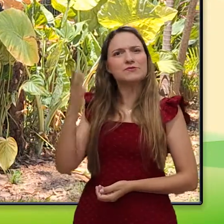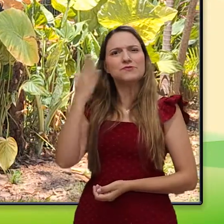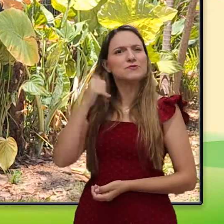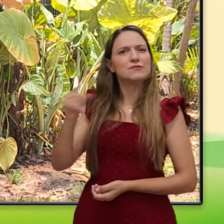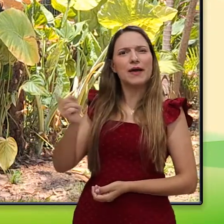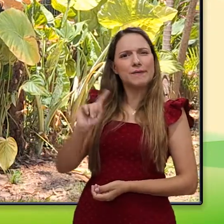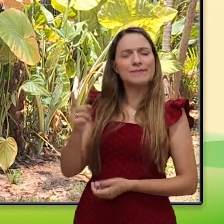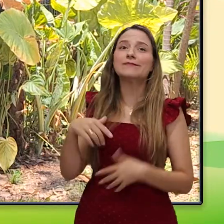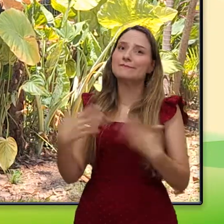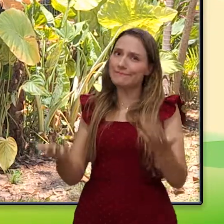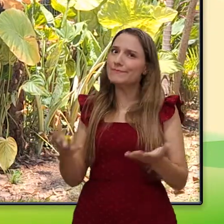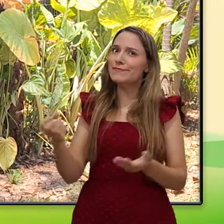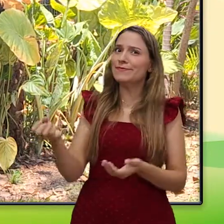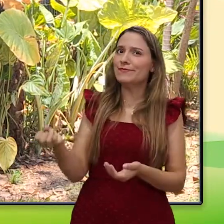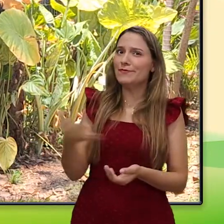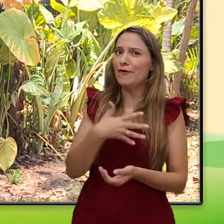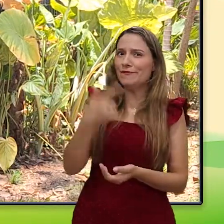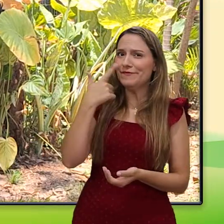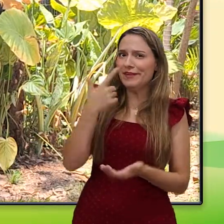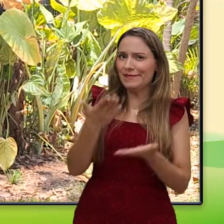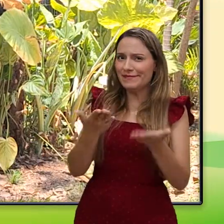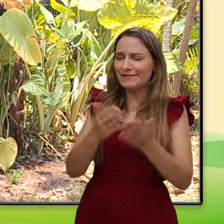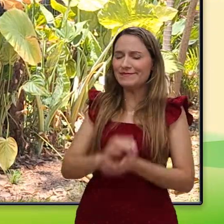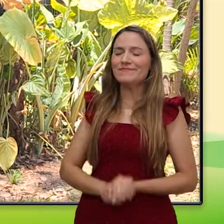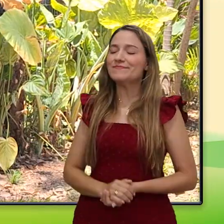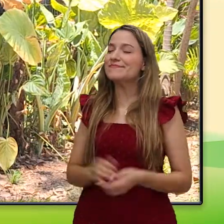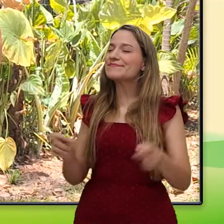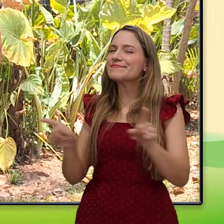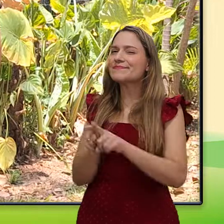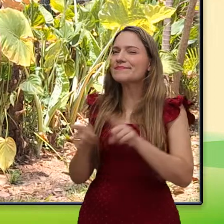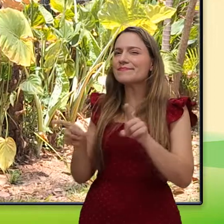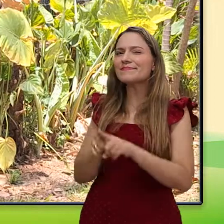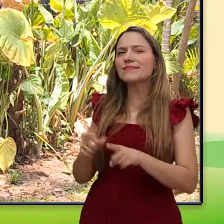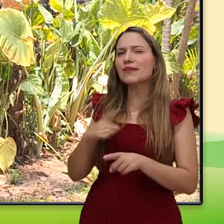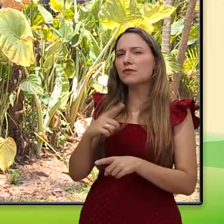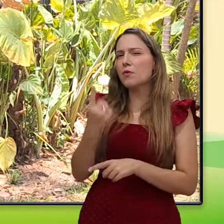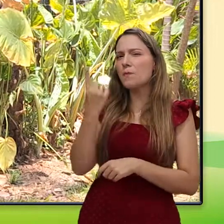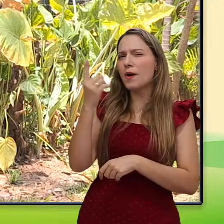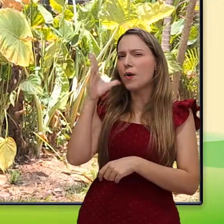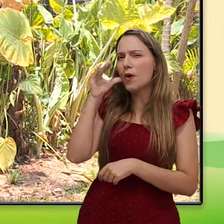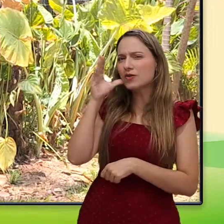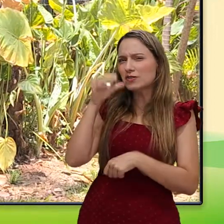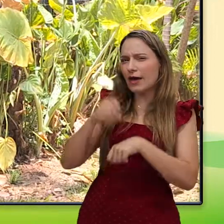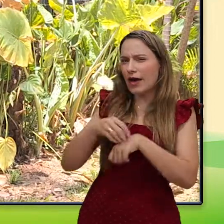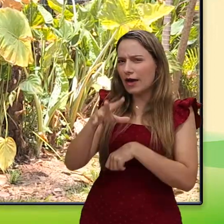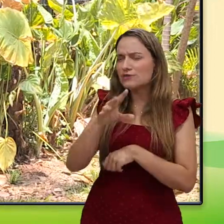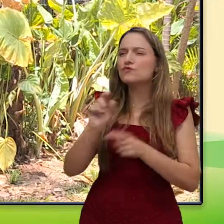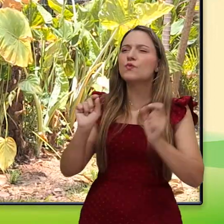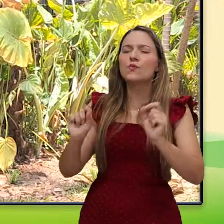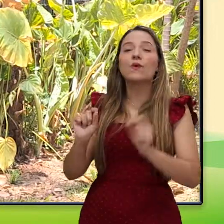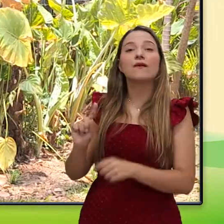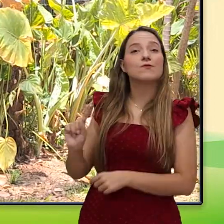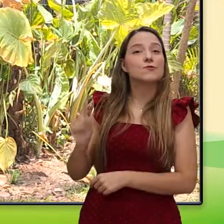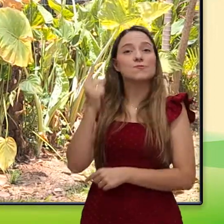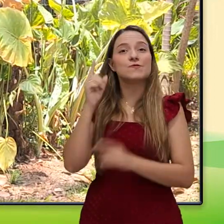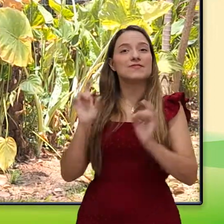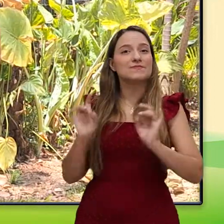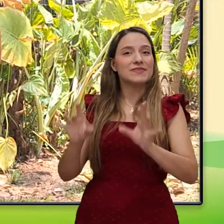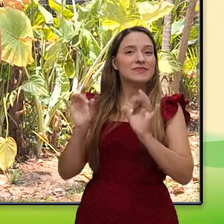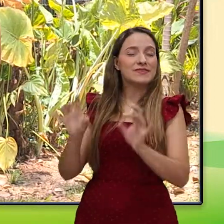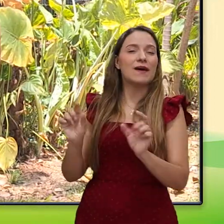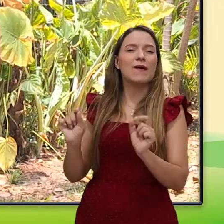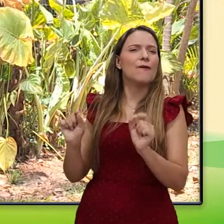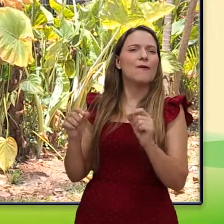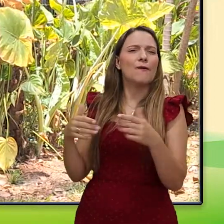vivem ali. Olha, que interessante, esse eu não sabia, esse é novo, tá vendo, gente? Diogo, inclusive, tem uma curiosidade de